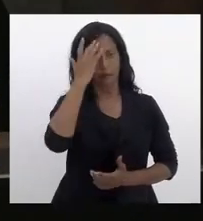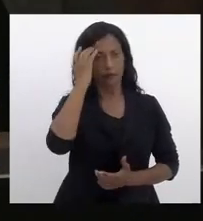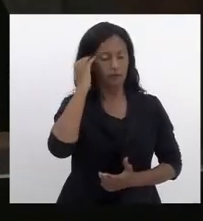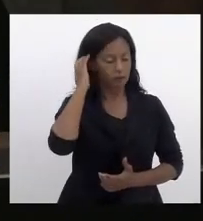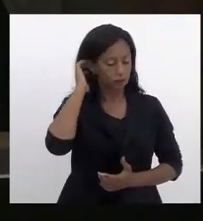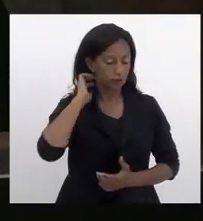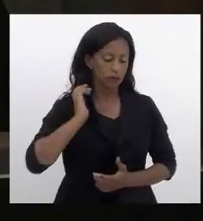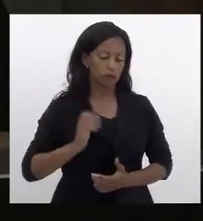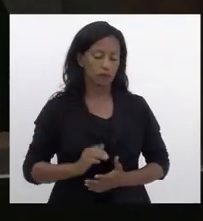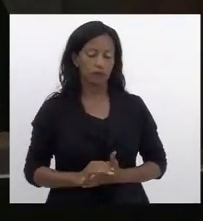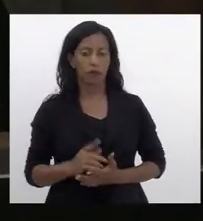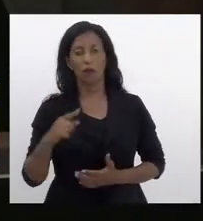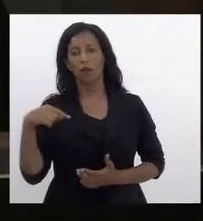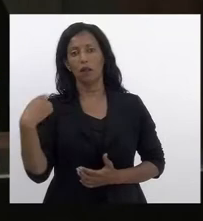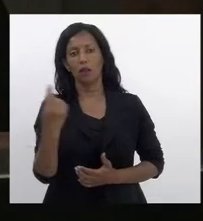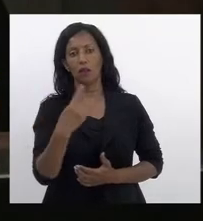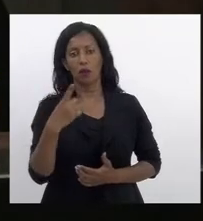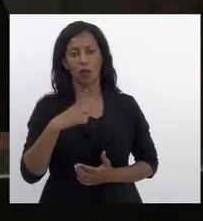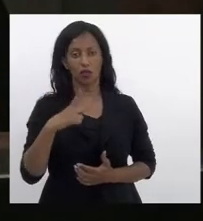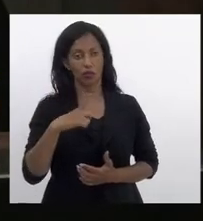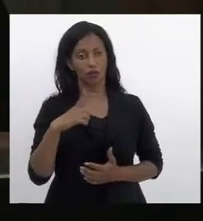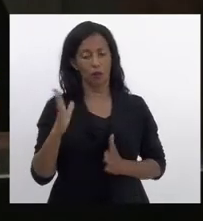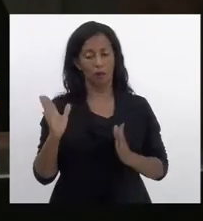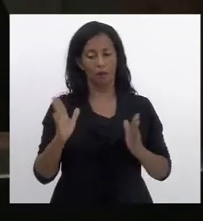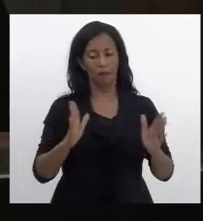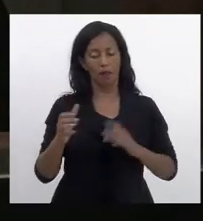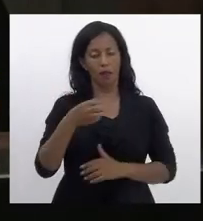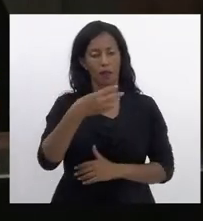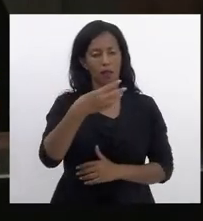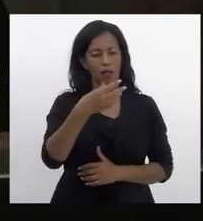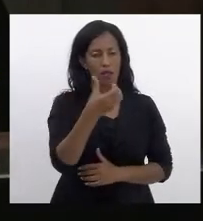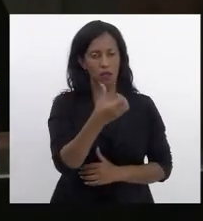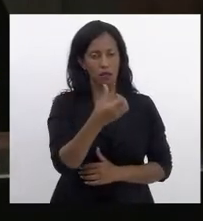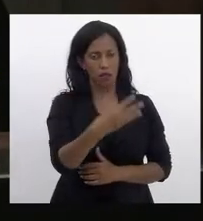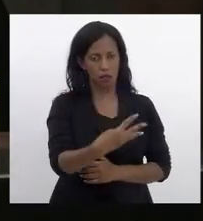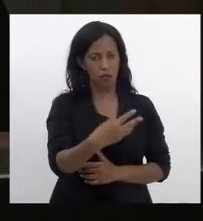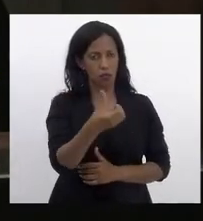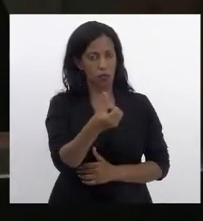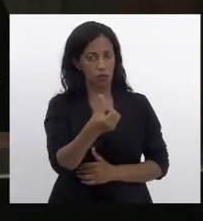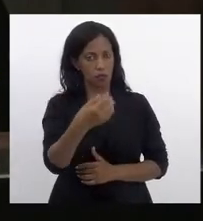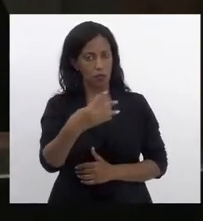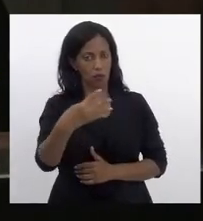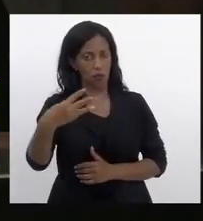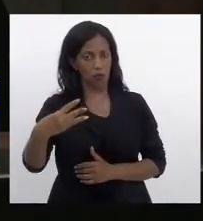nós tivemos, no período, 3.643 mortos.